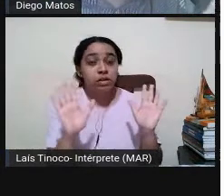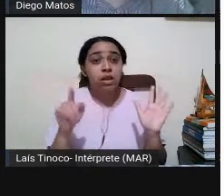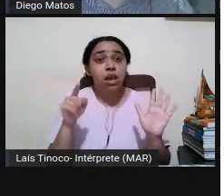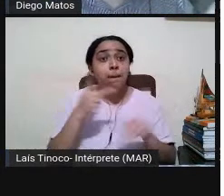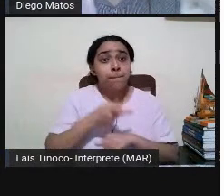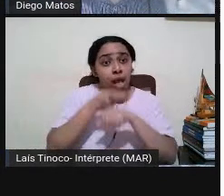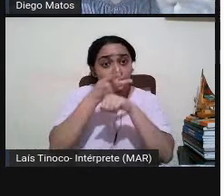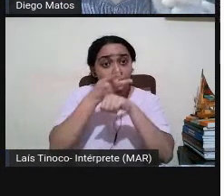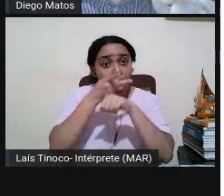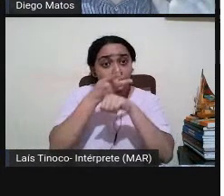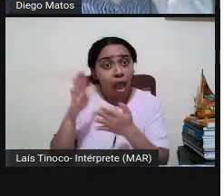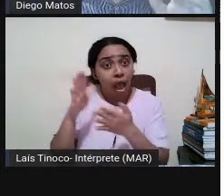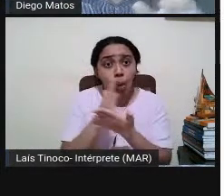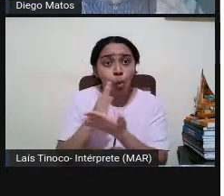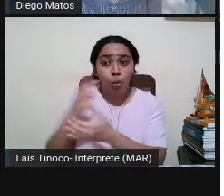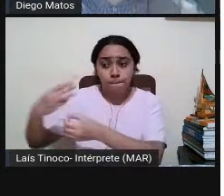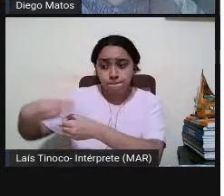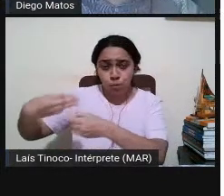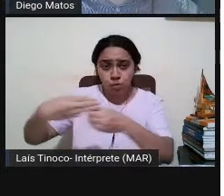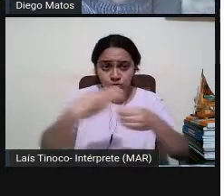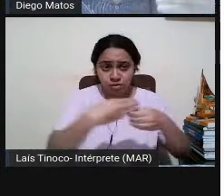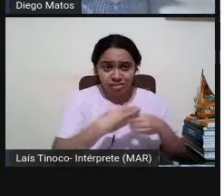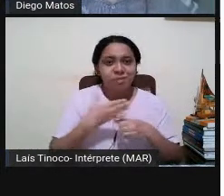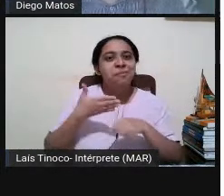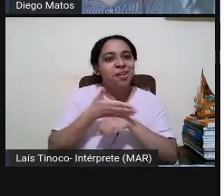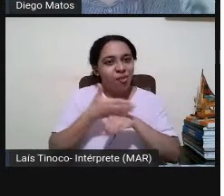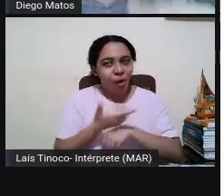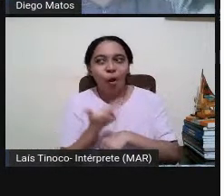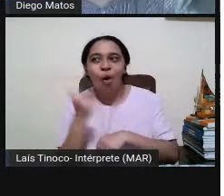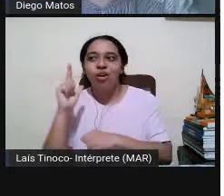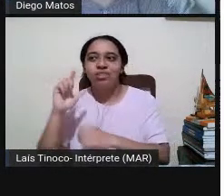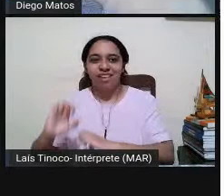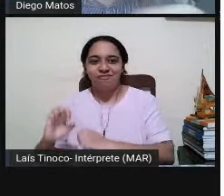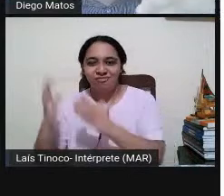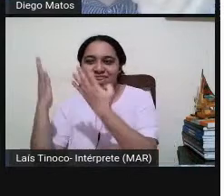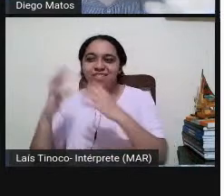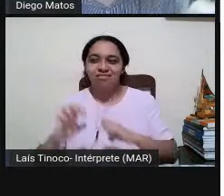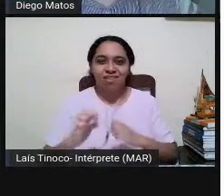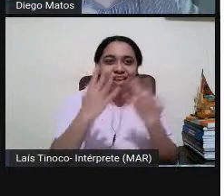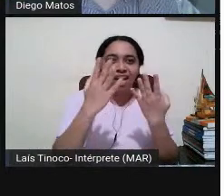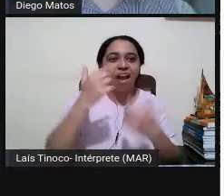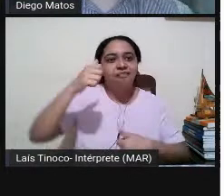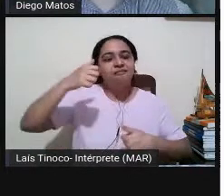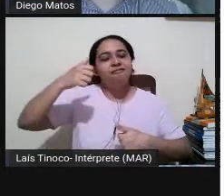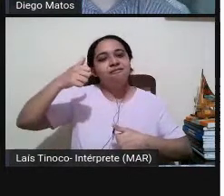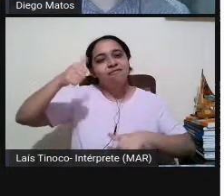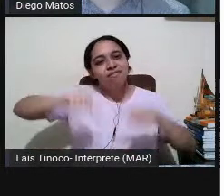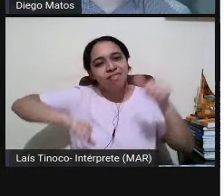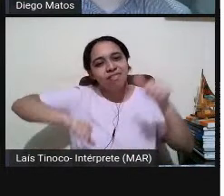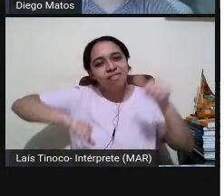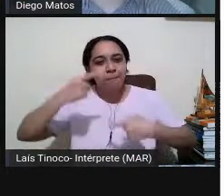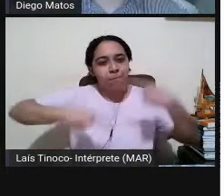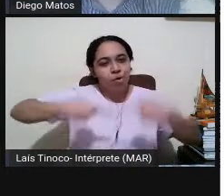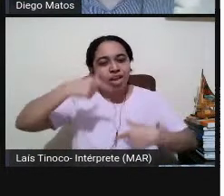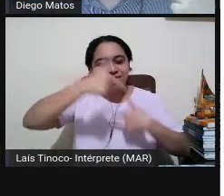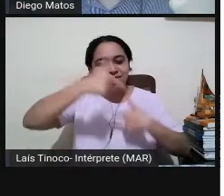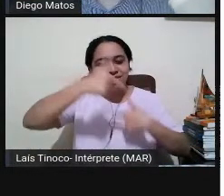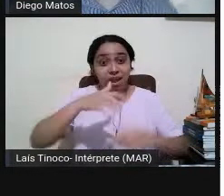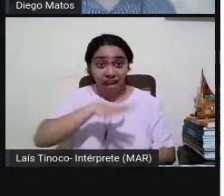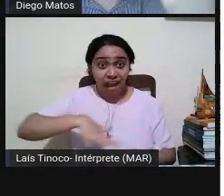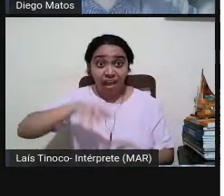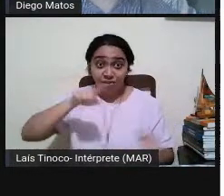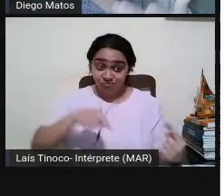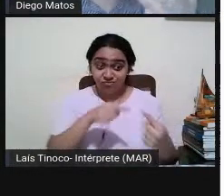alguns esse municípios participaram também de outros eventos que foram avaliar seus políticos as suas ações na área ambiental